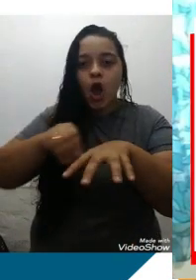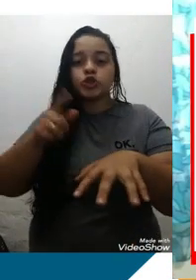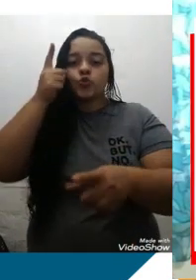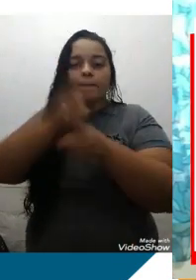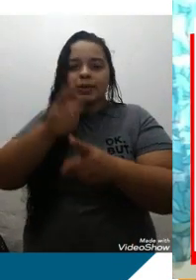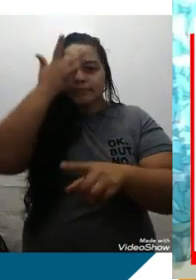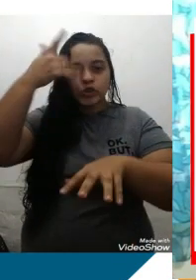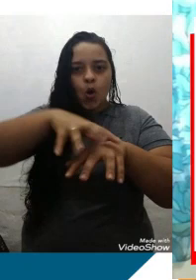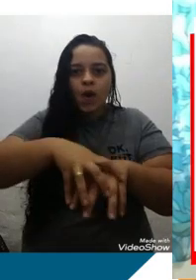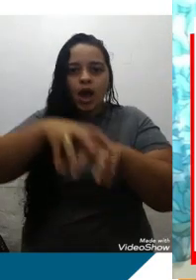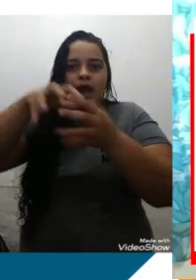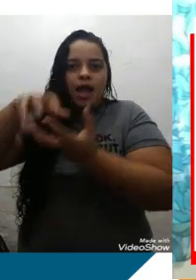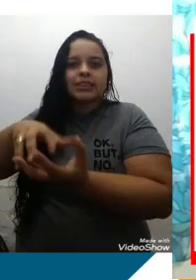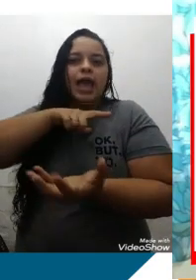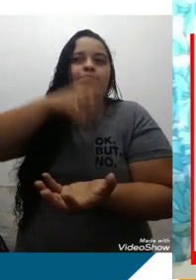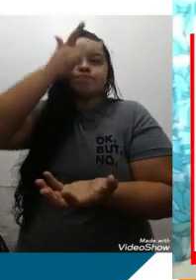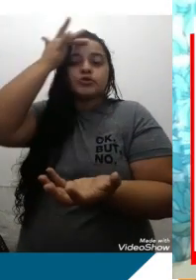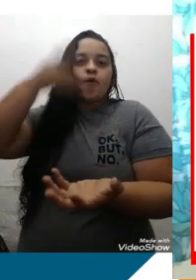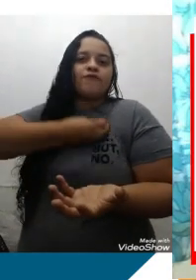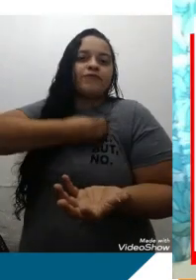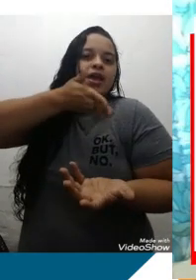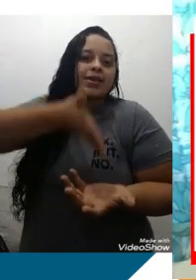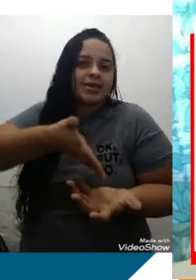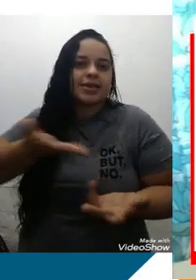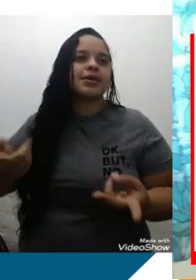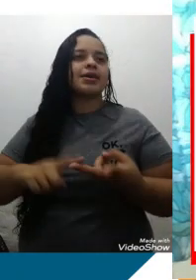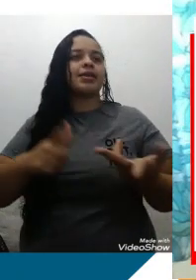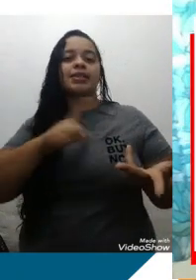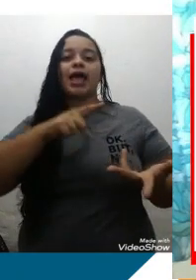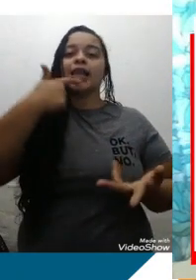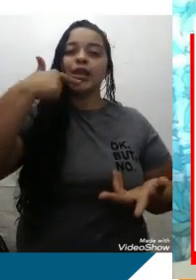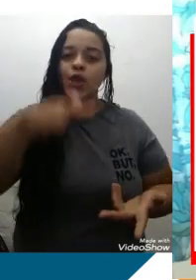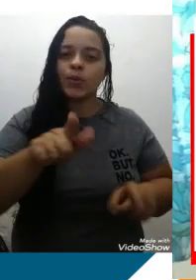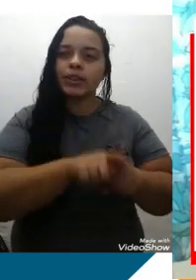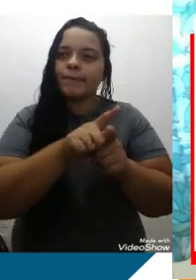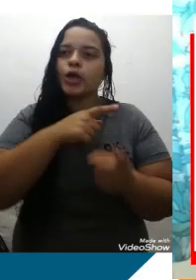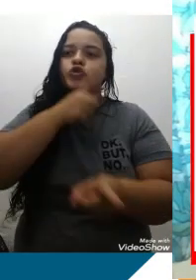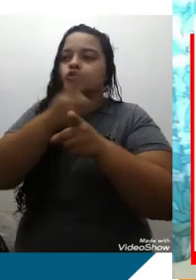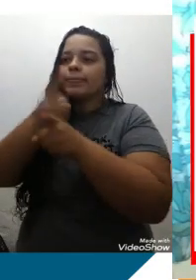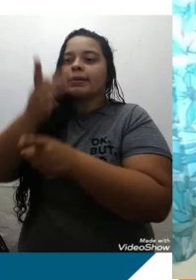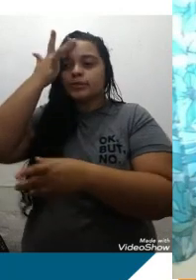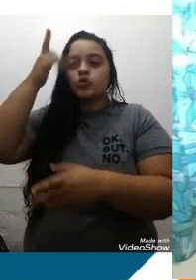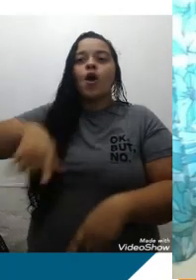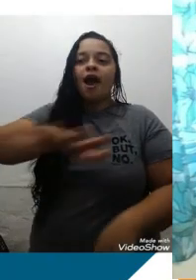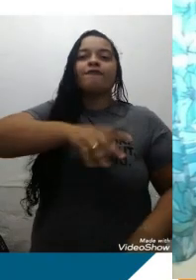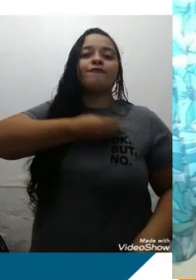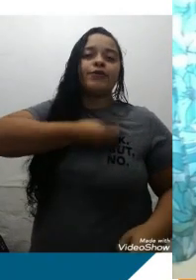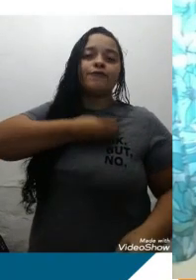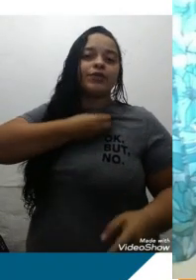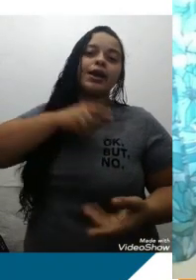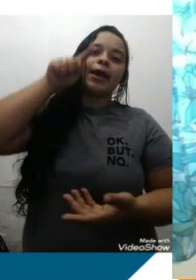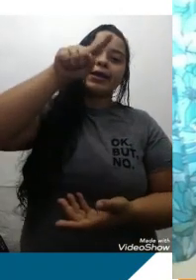linguística. Então, é sempre uma história que se escreve a partir do diálogo com outros cientistas, enfim, com